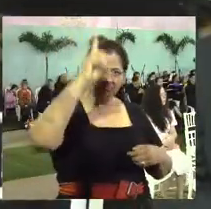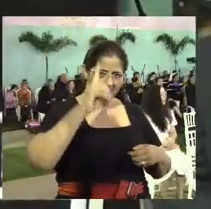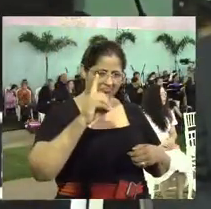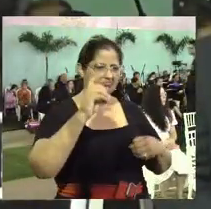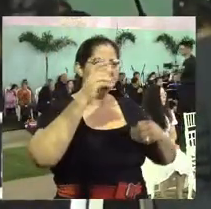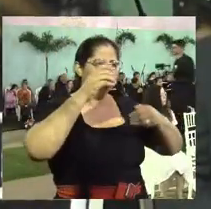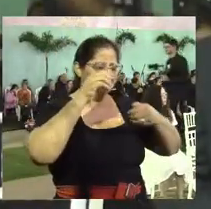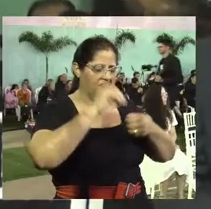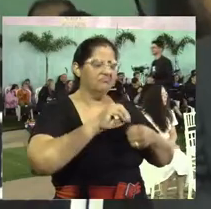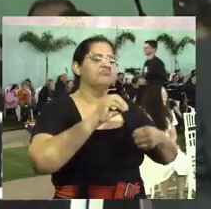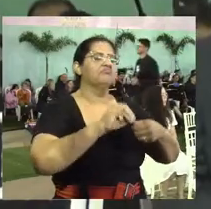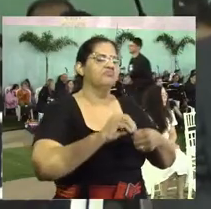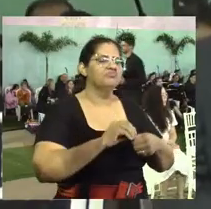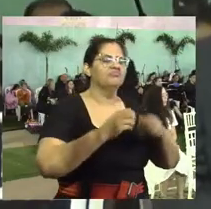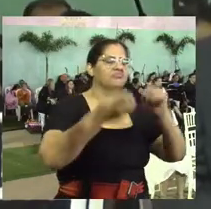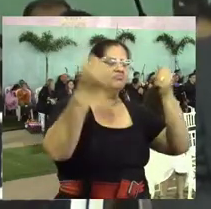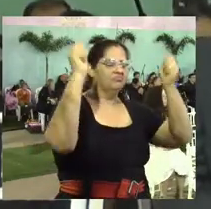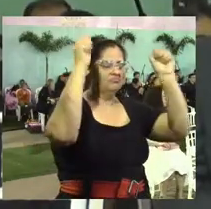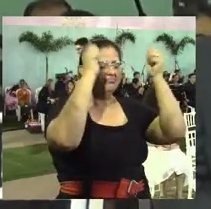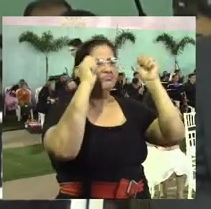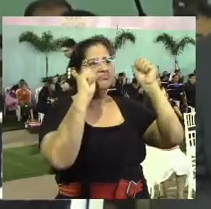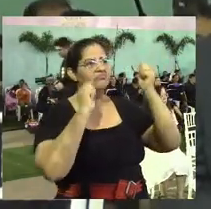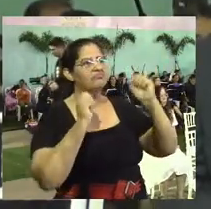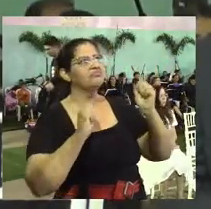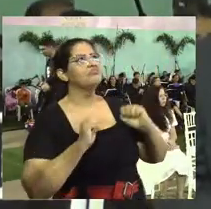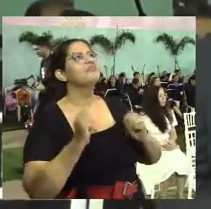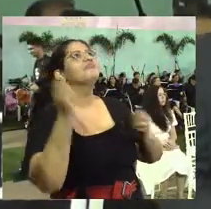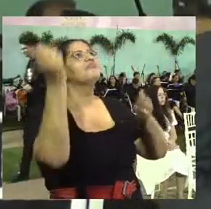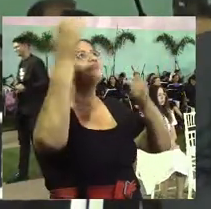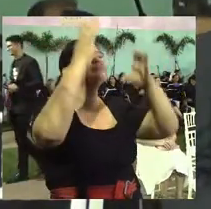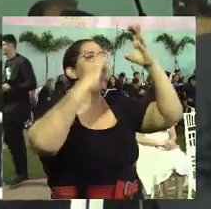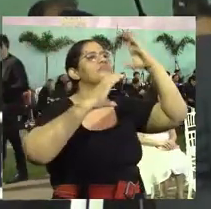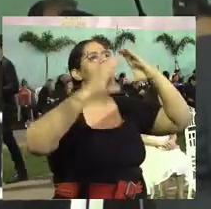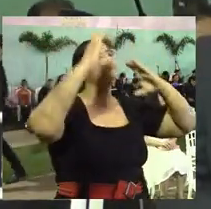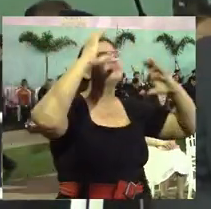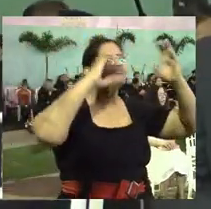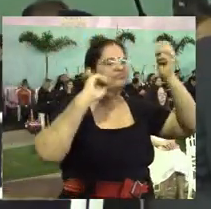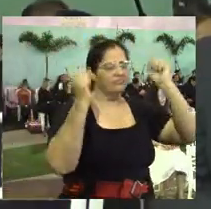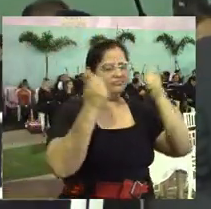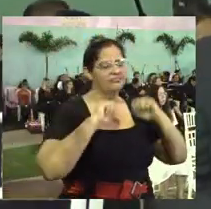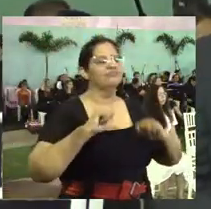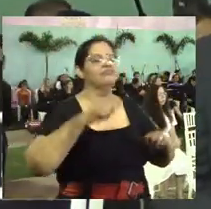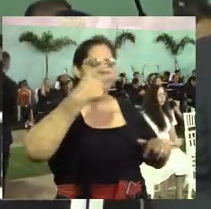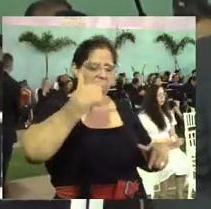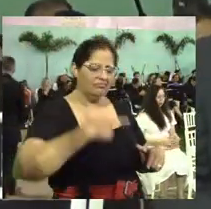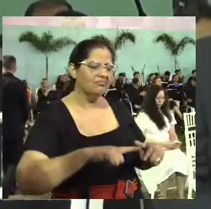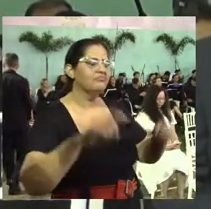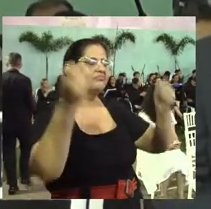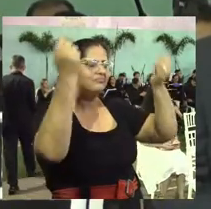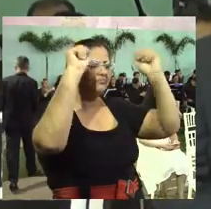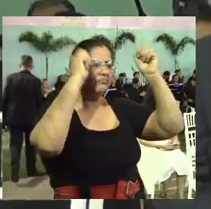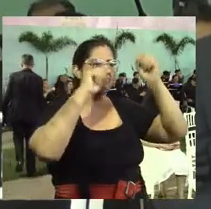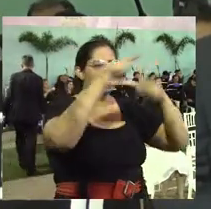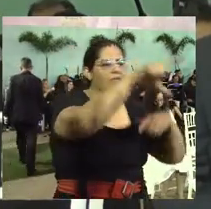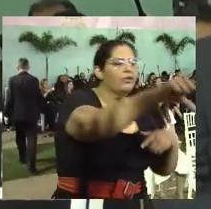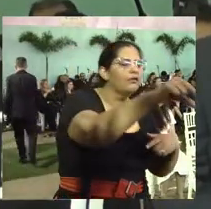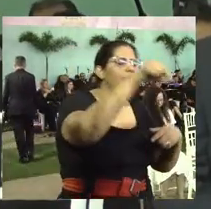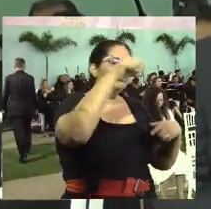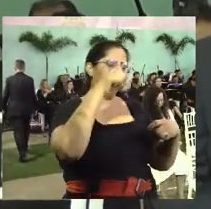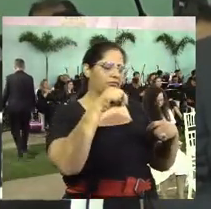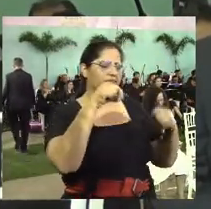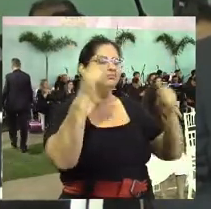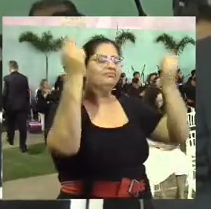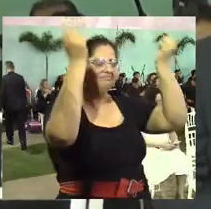adorarei adorarei Senhor mais uma vez te adorarei fui chamado para